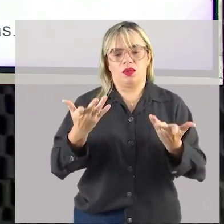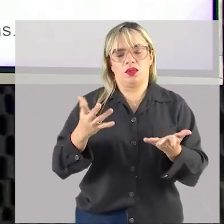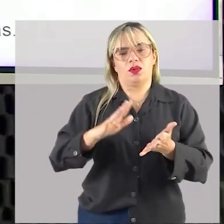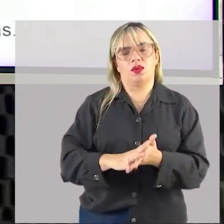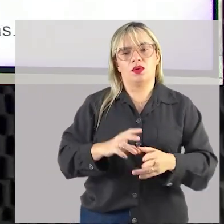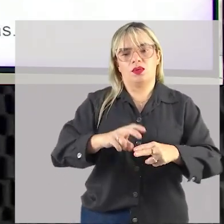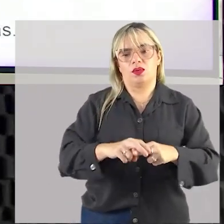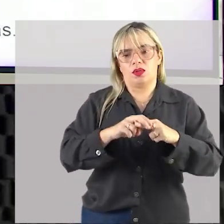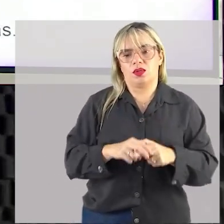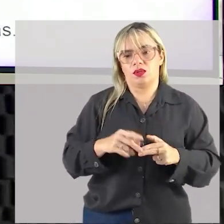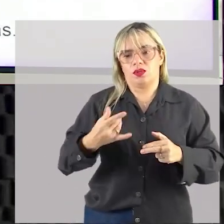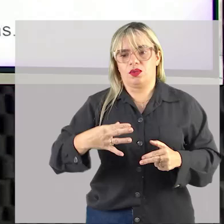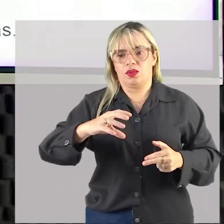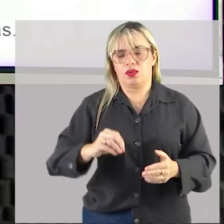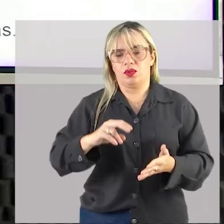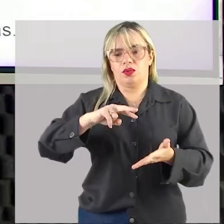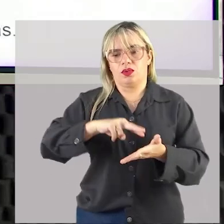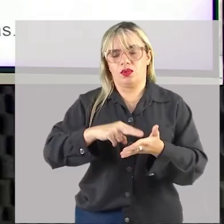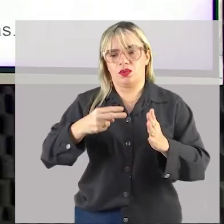de massa 131,